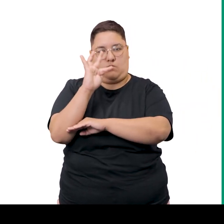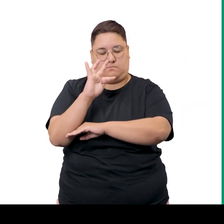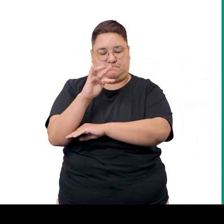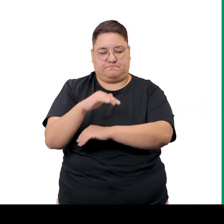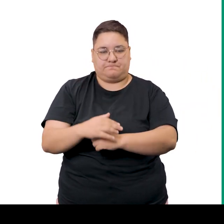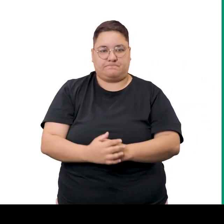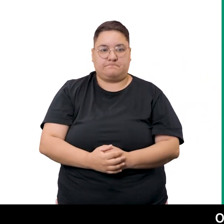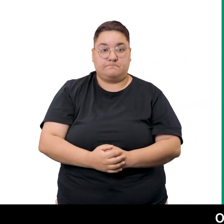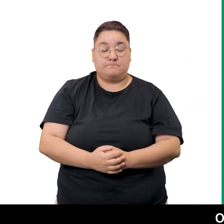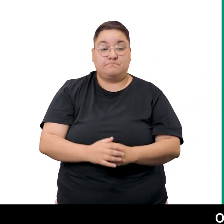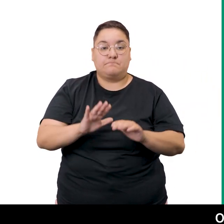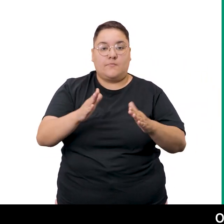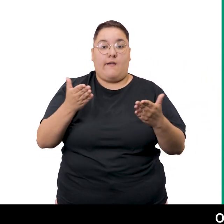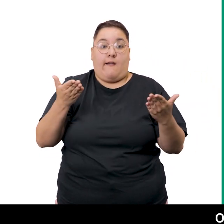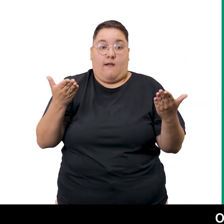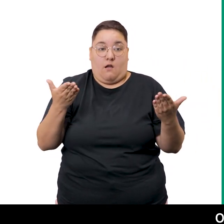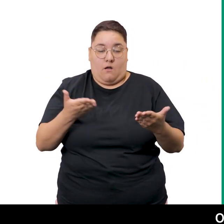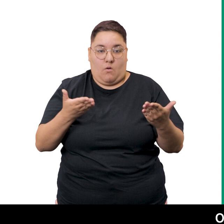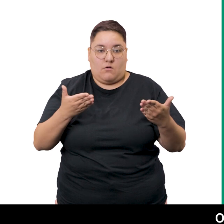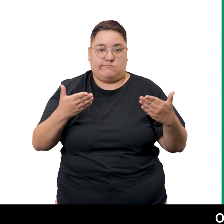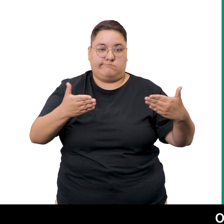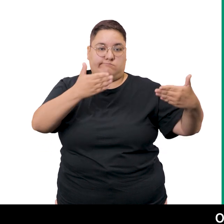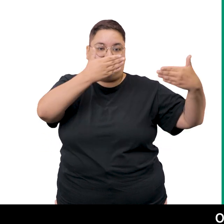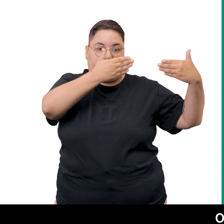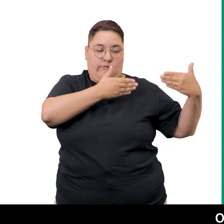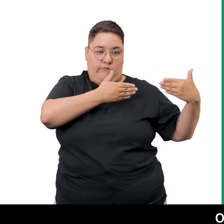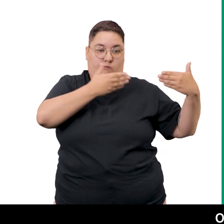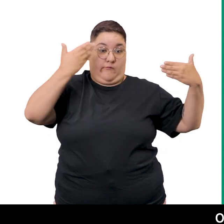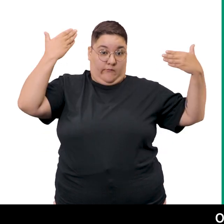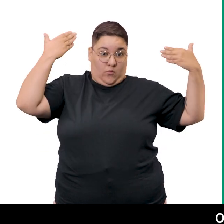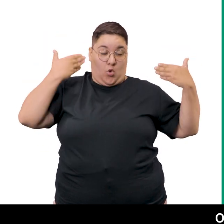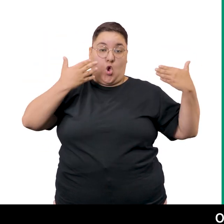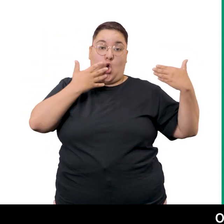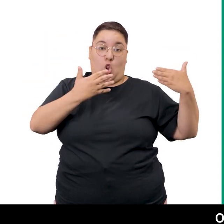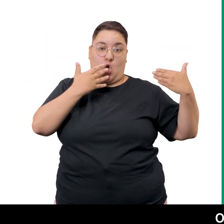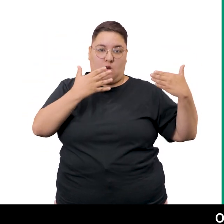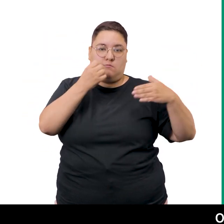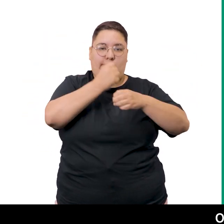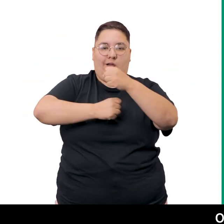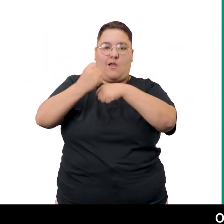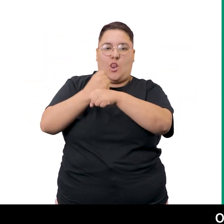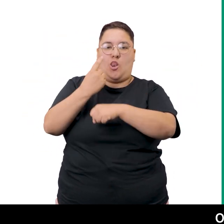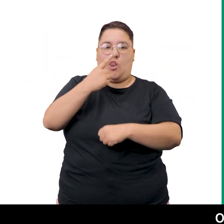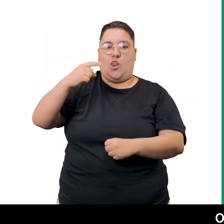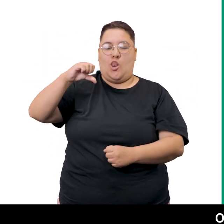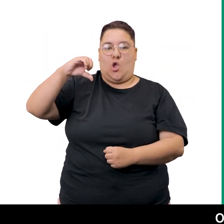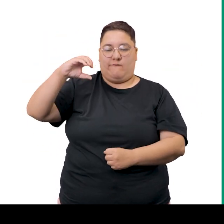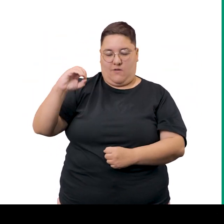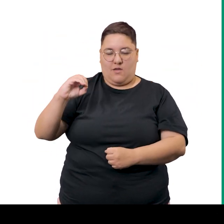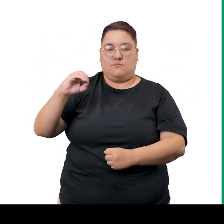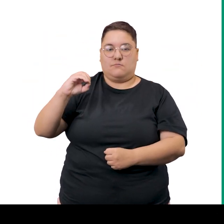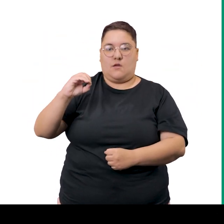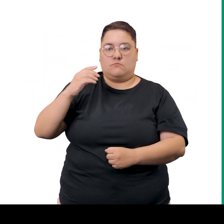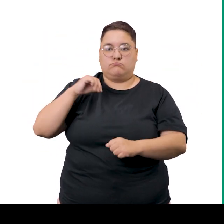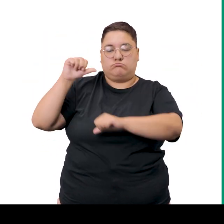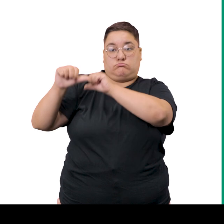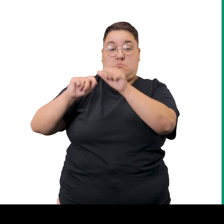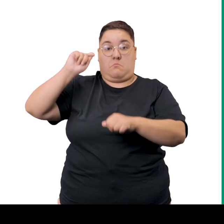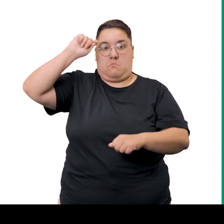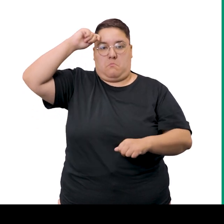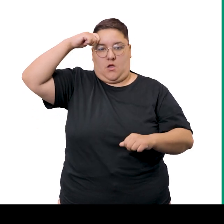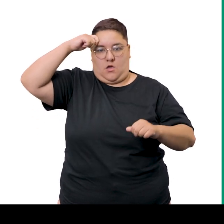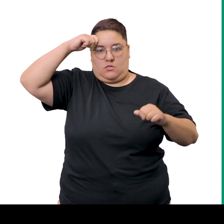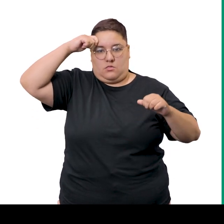Mas dessa vez, os fundos coloridos dos anos 90 dão lugar a uma base preta sólida, em diálogo